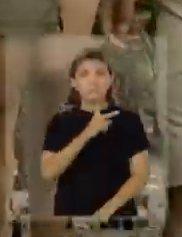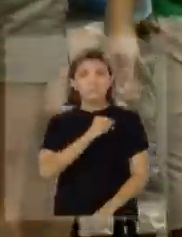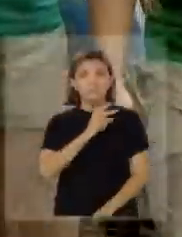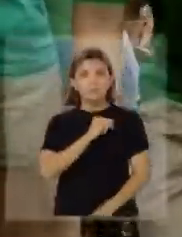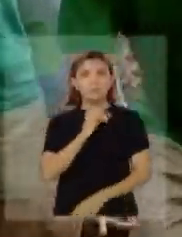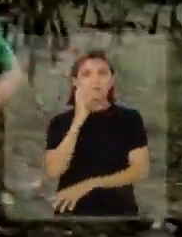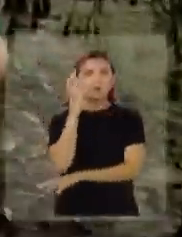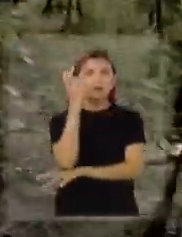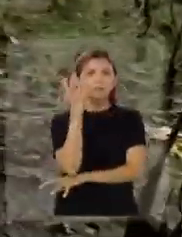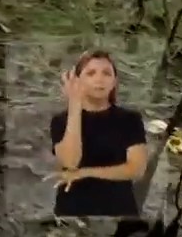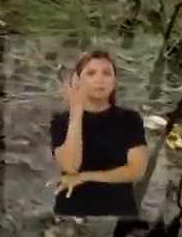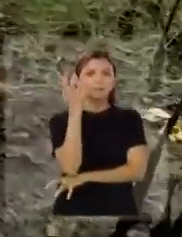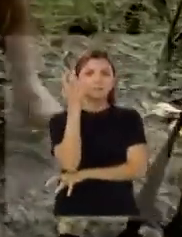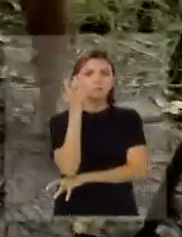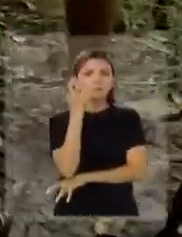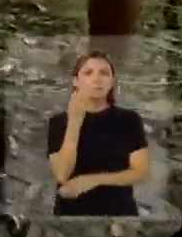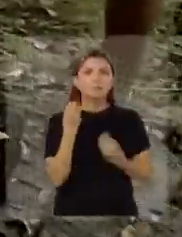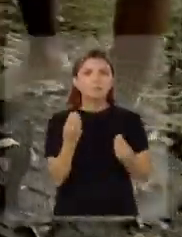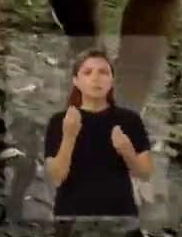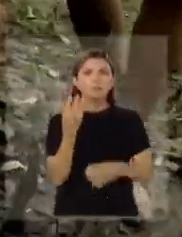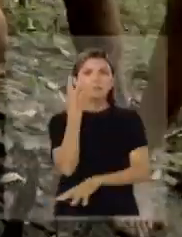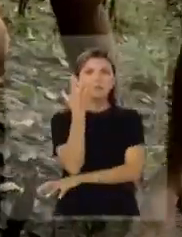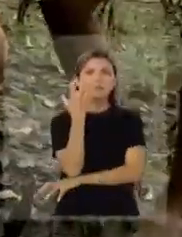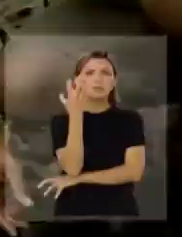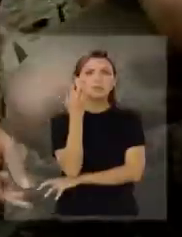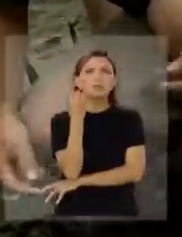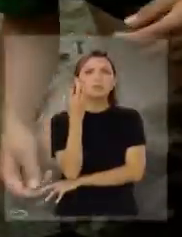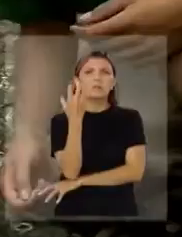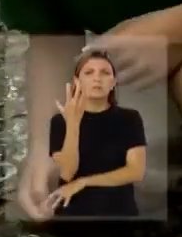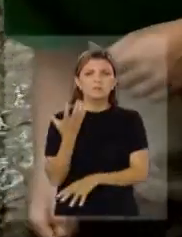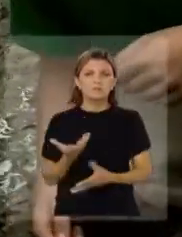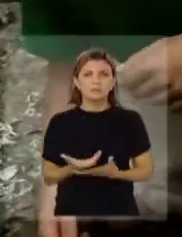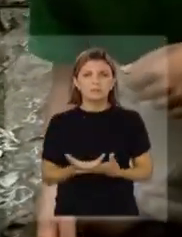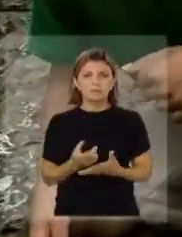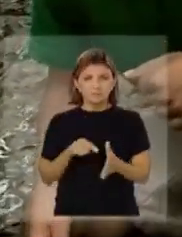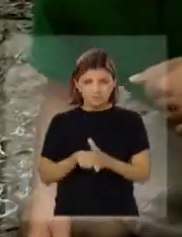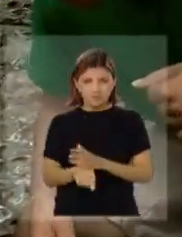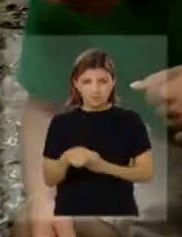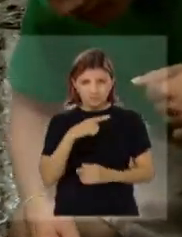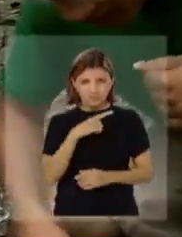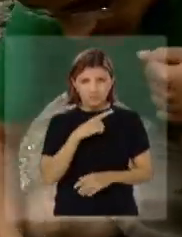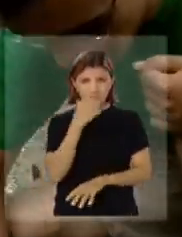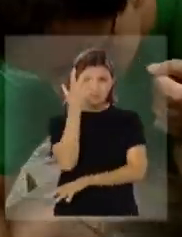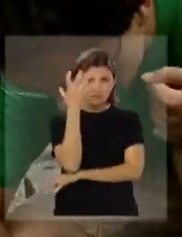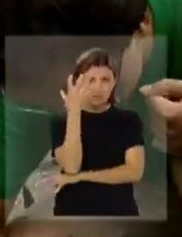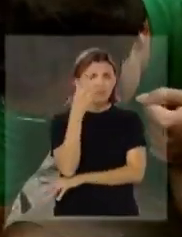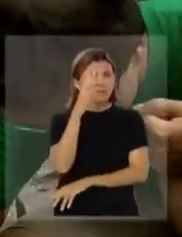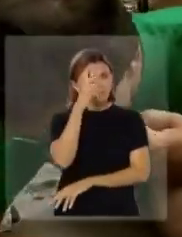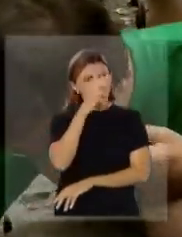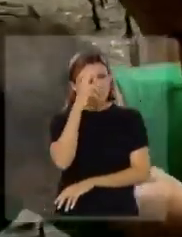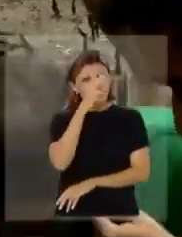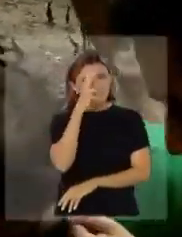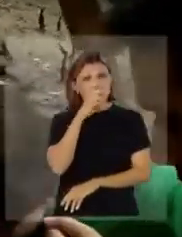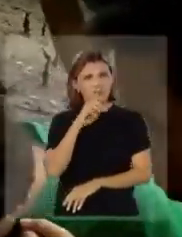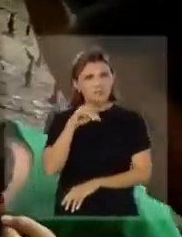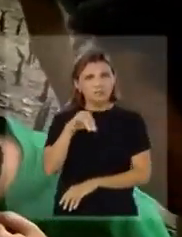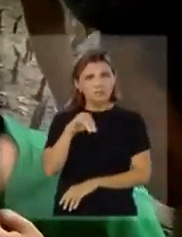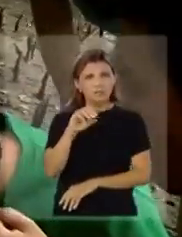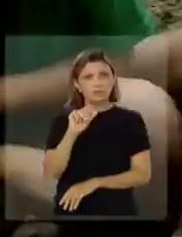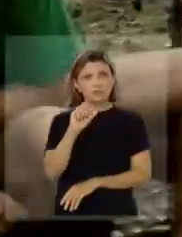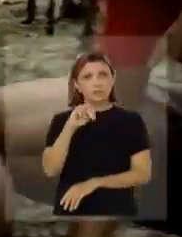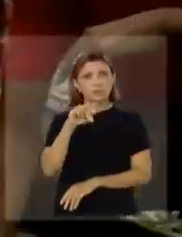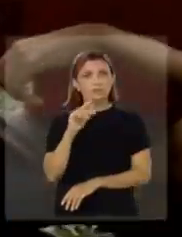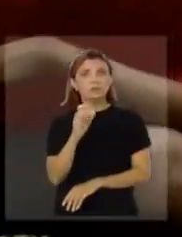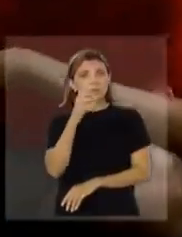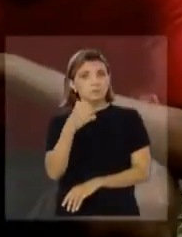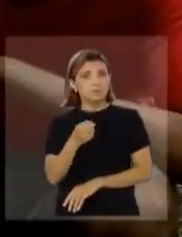Nossa, olha só a raiz dessas árvores. Ué, como você sabe que são raízes? Só tô perguntando. É. Se a minha memória tá boa, esse daqui é o mangue